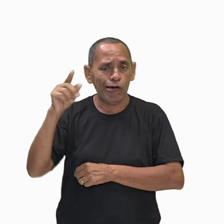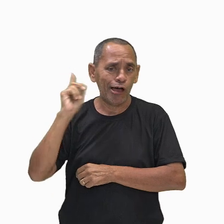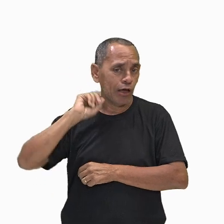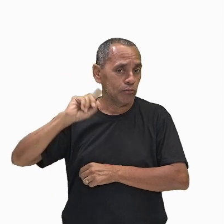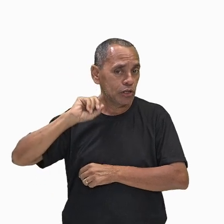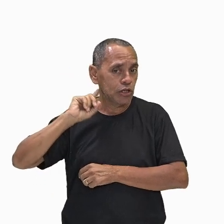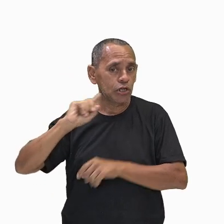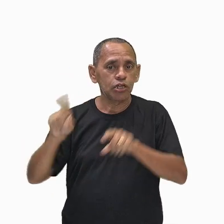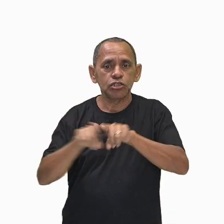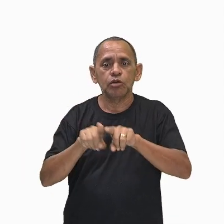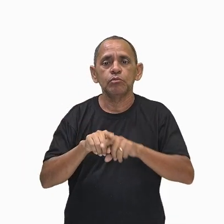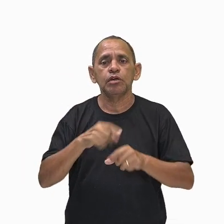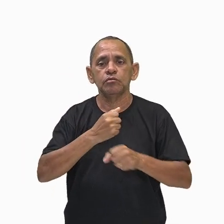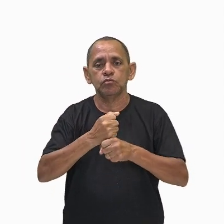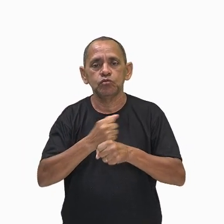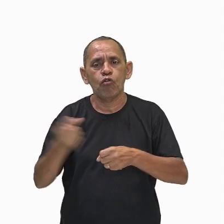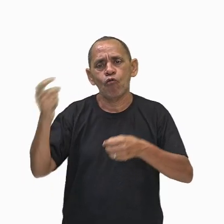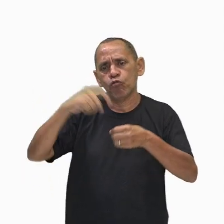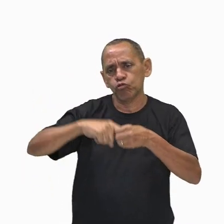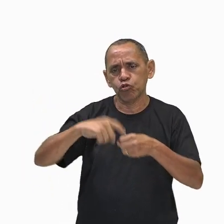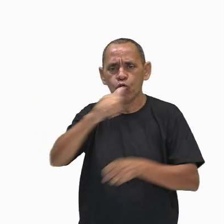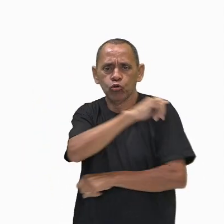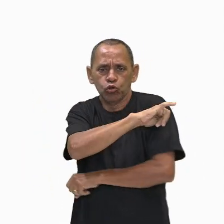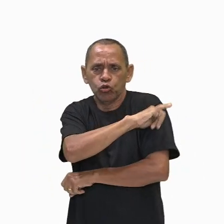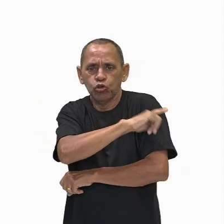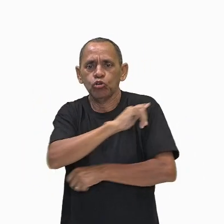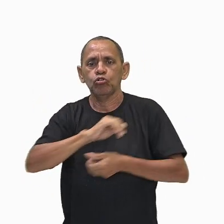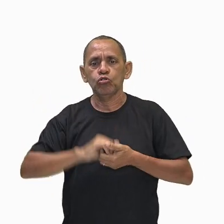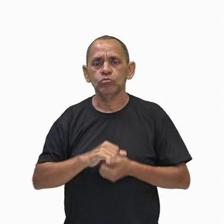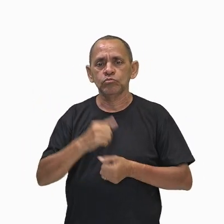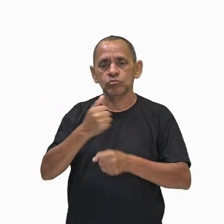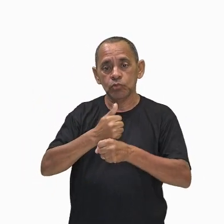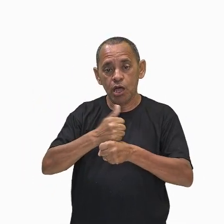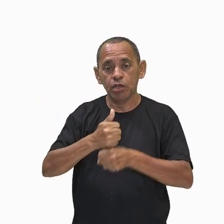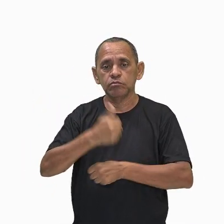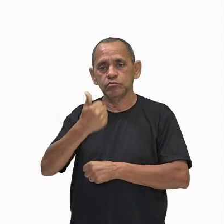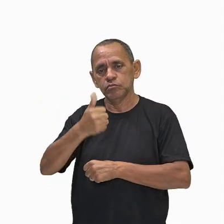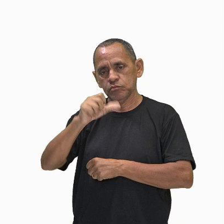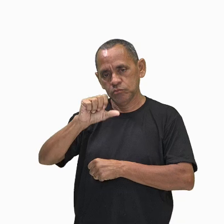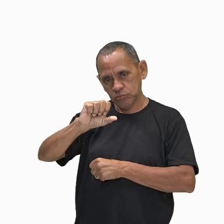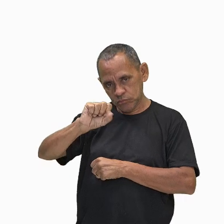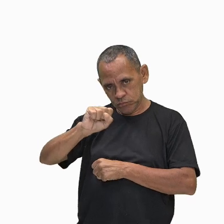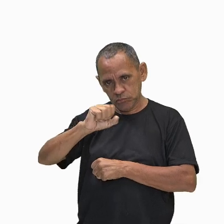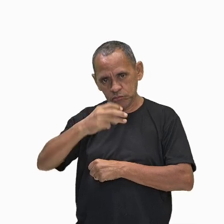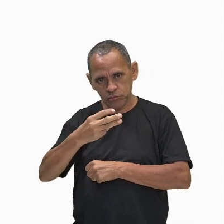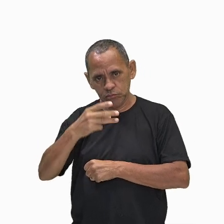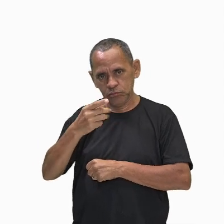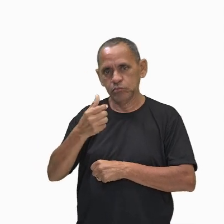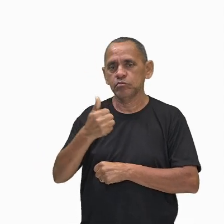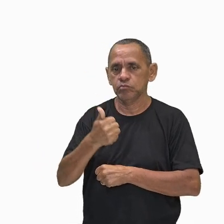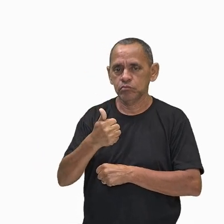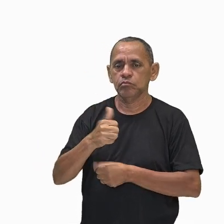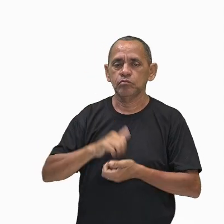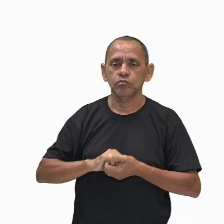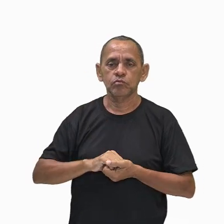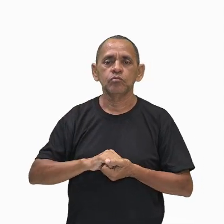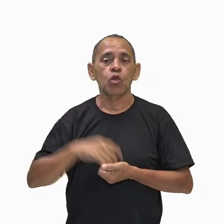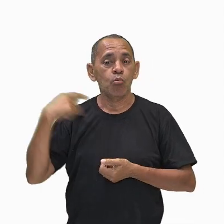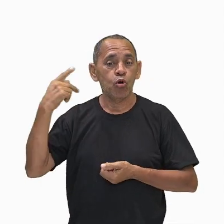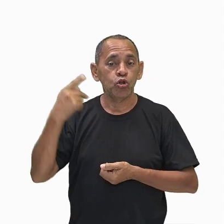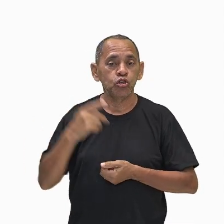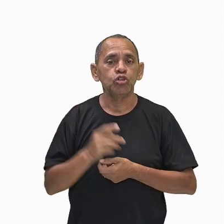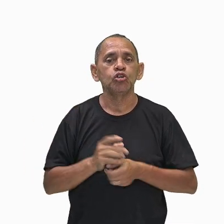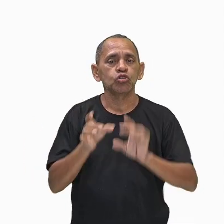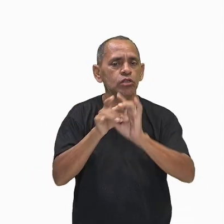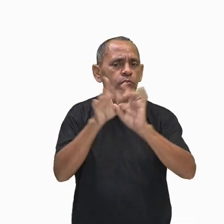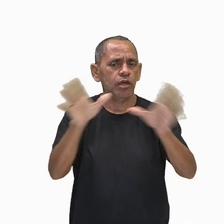de 1831, ele foi recepcionado pelos políticos liberais. Houve choque entre brasileiros e